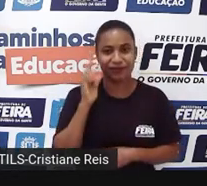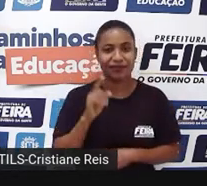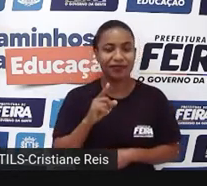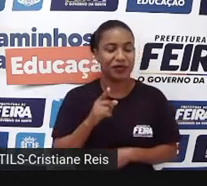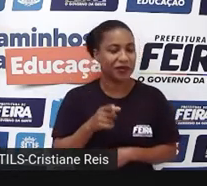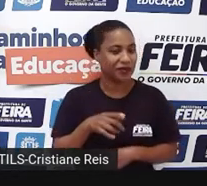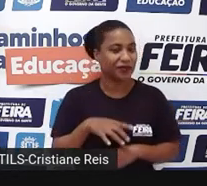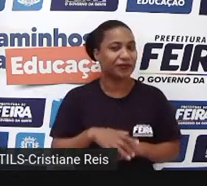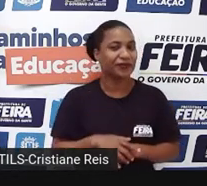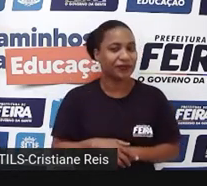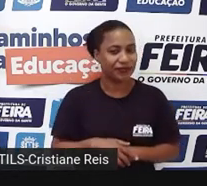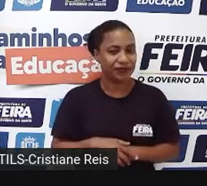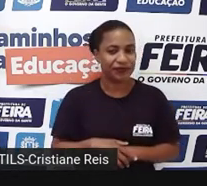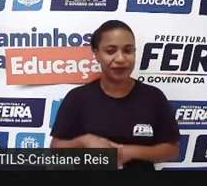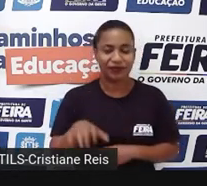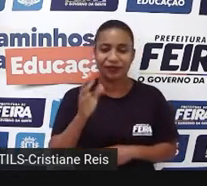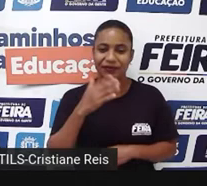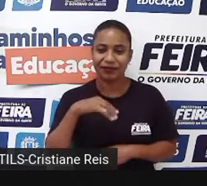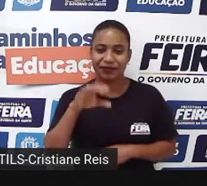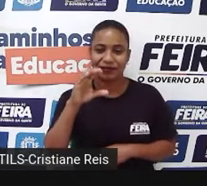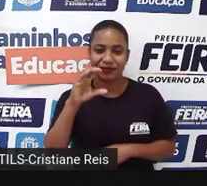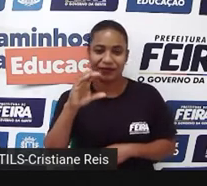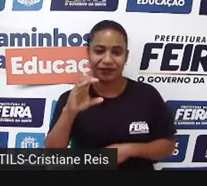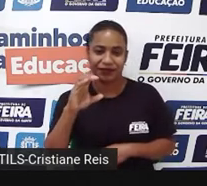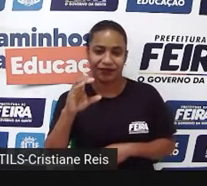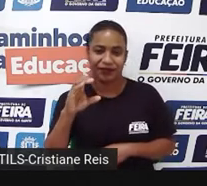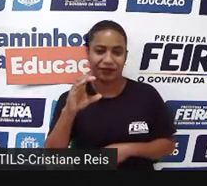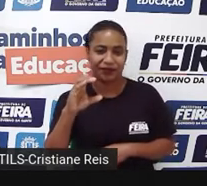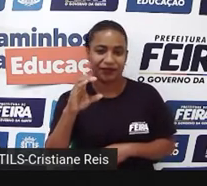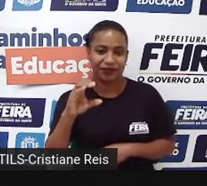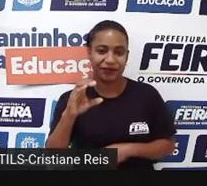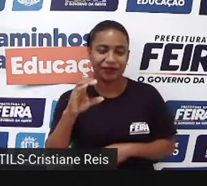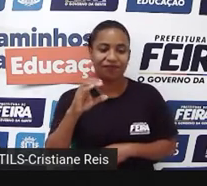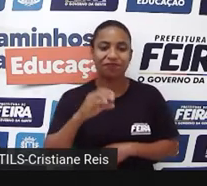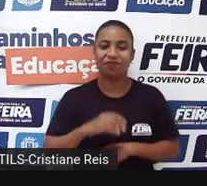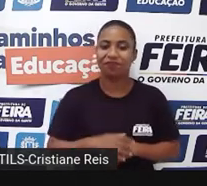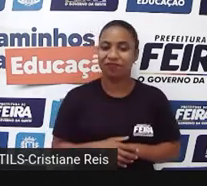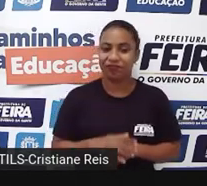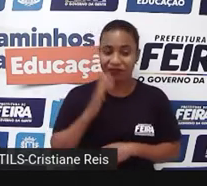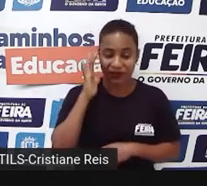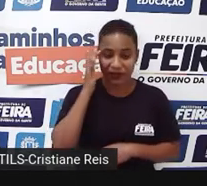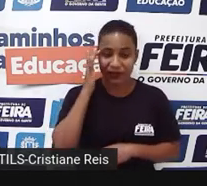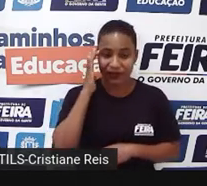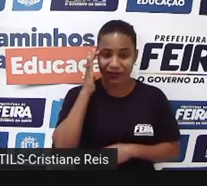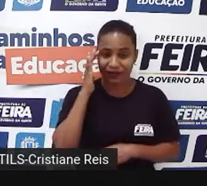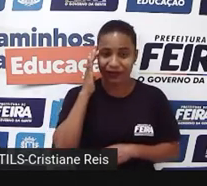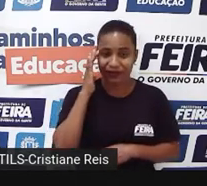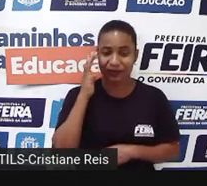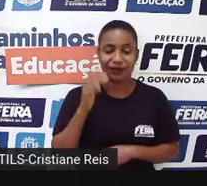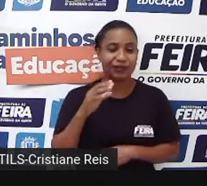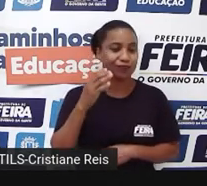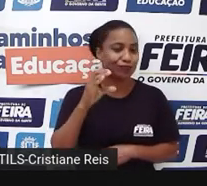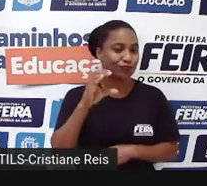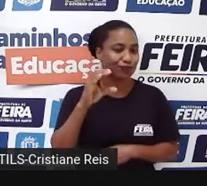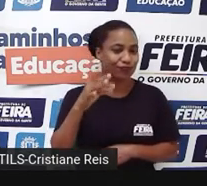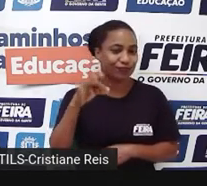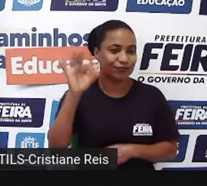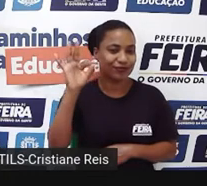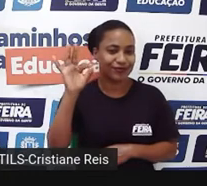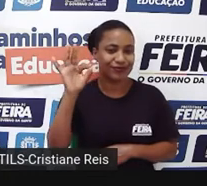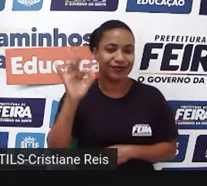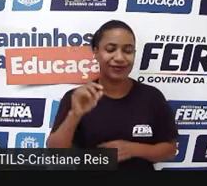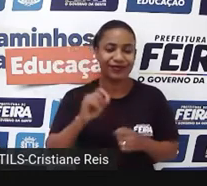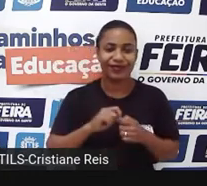film uses draw images to tell the story. Então, os filmes de animação usam